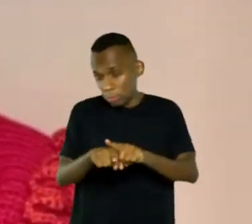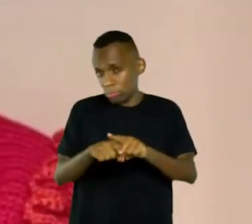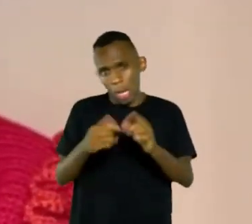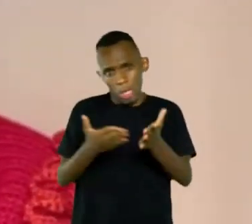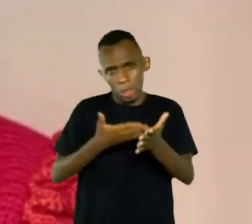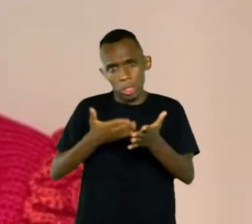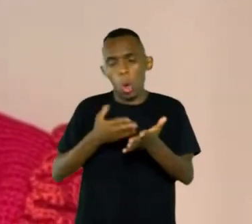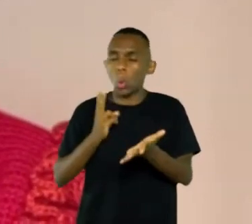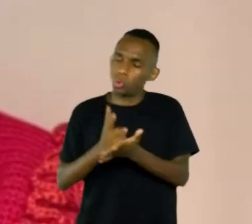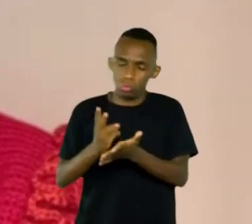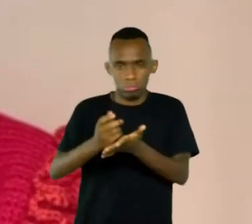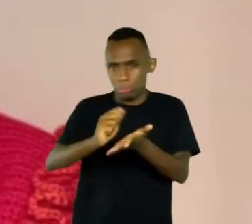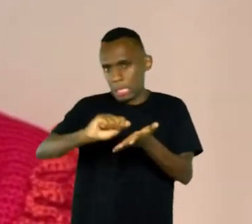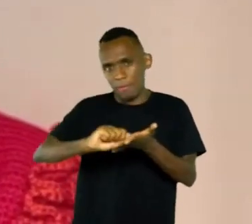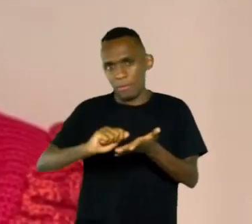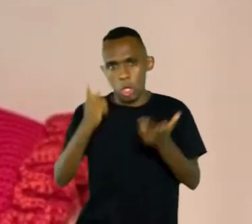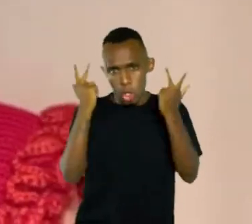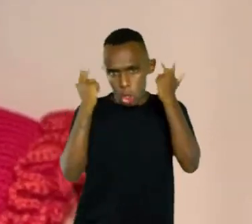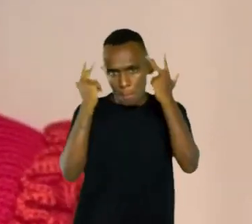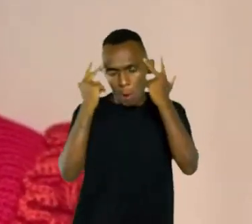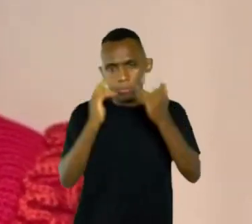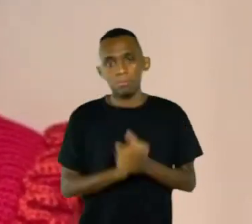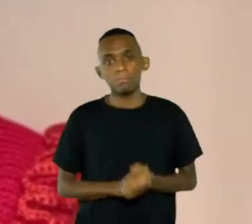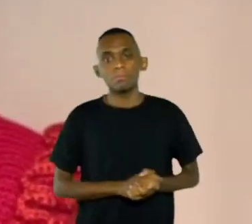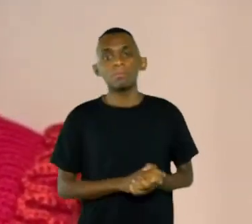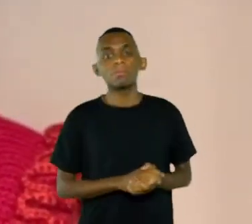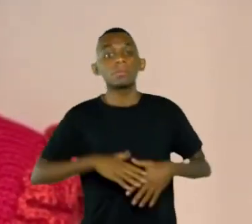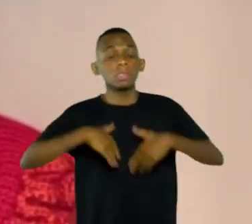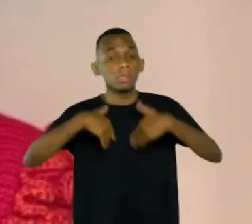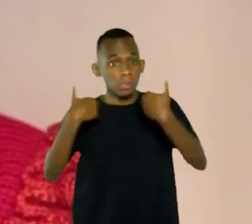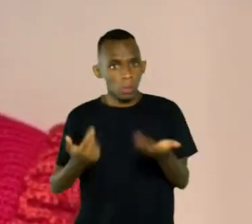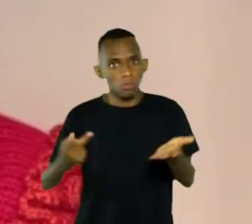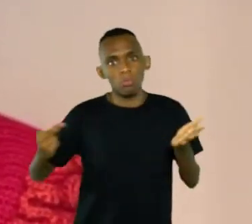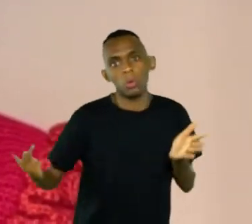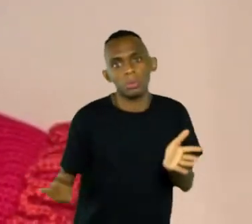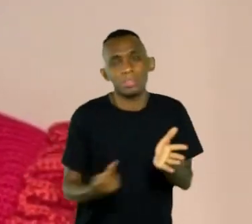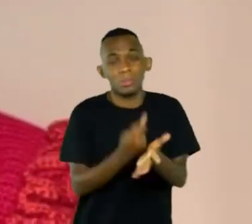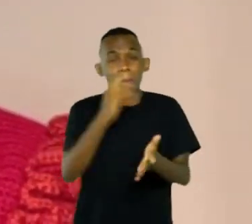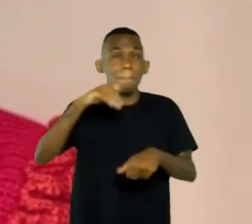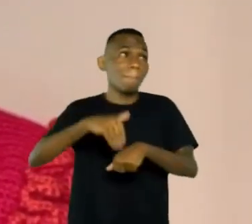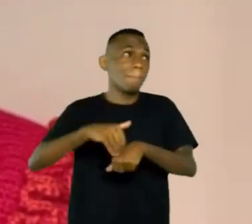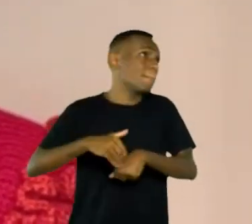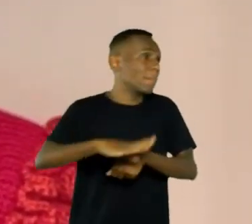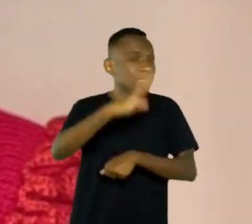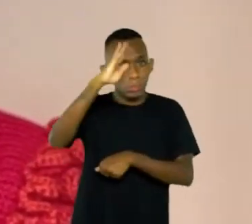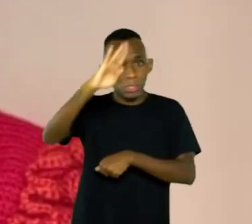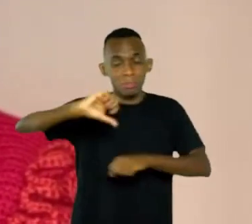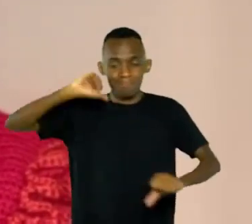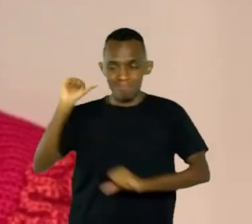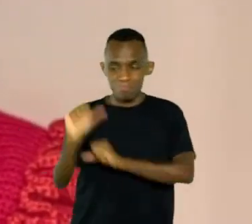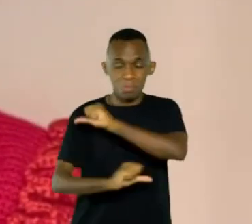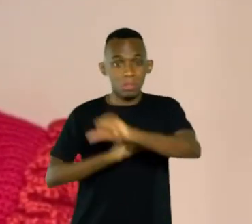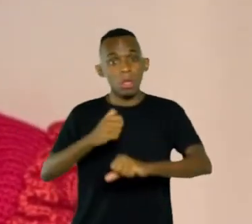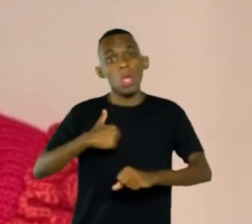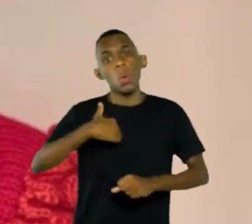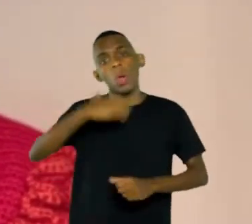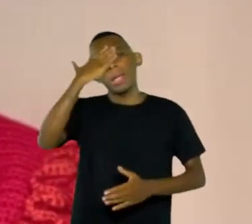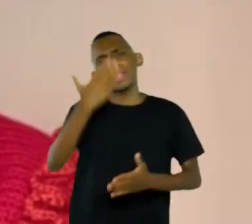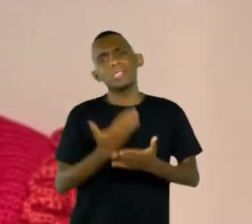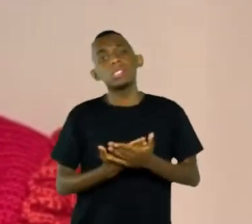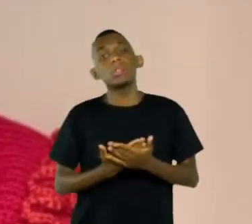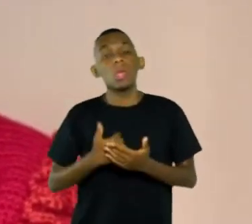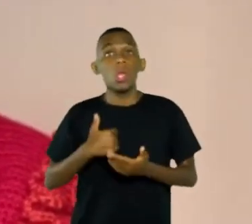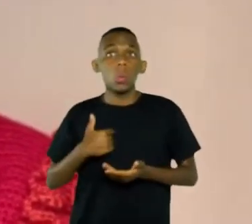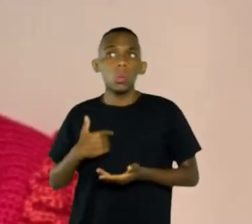continuo escrevendo. Então, esse foi o acontecimento mais transformador, e então eu acho que eu estou aqui